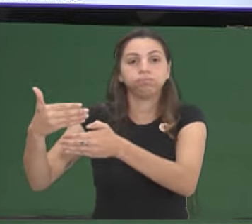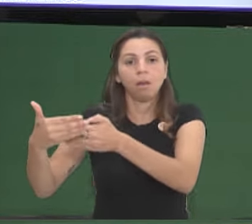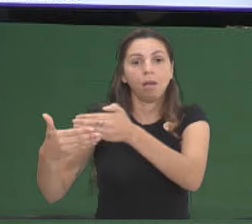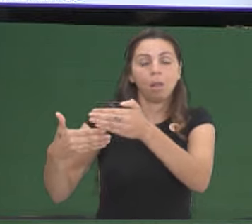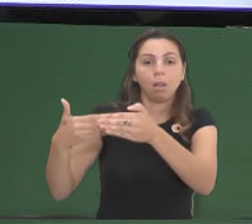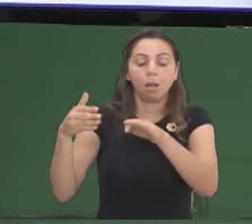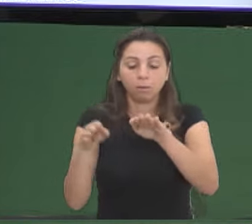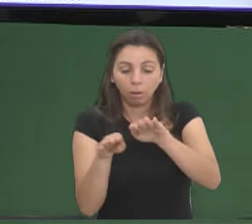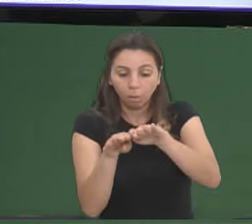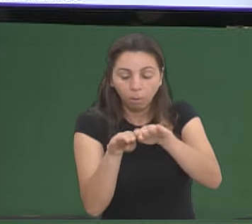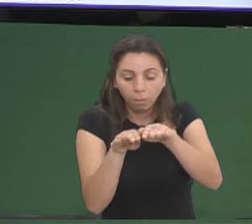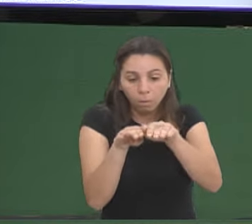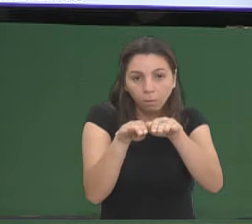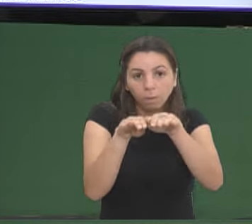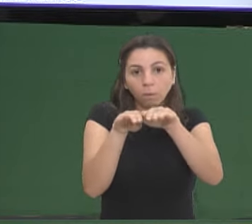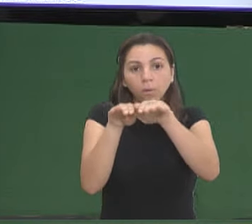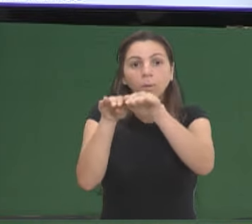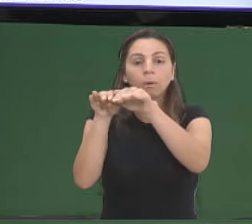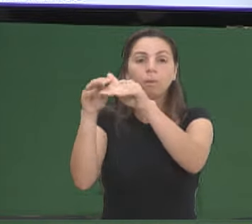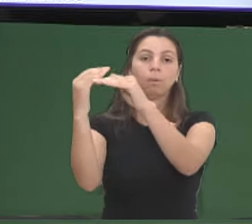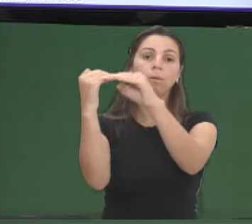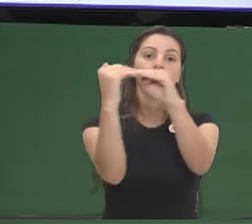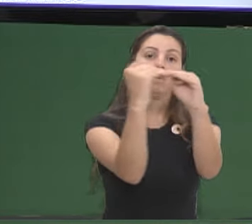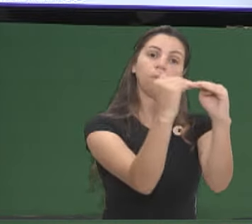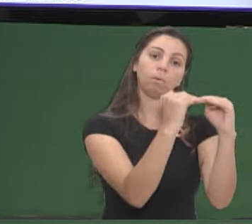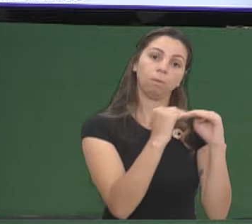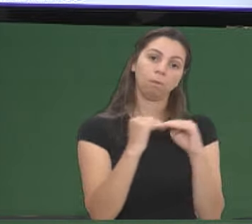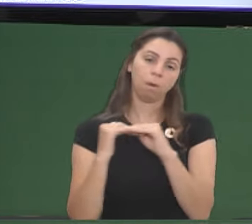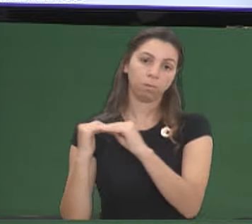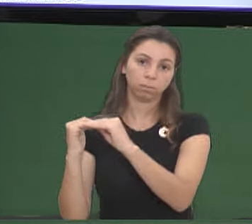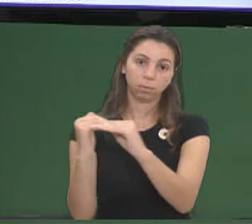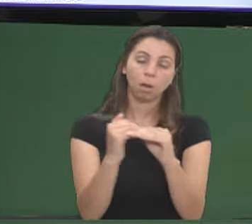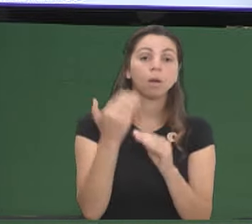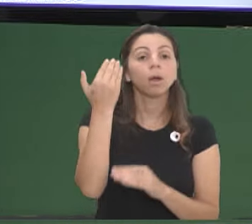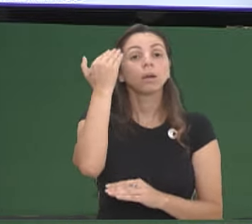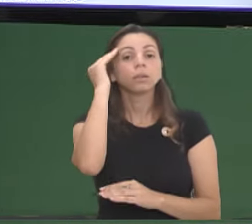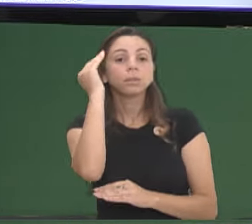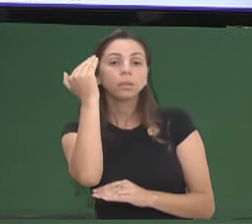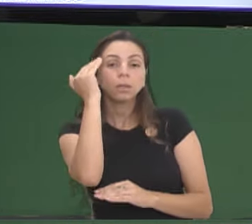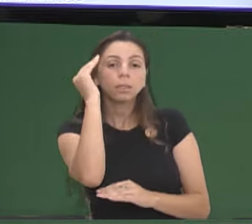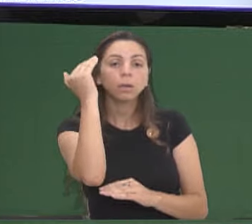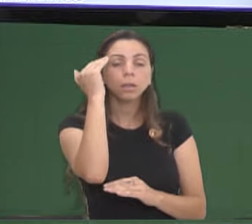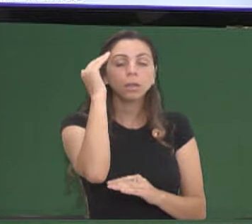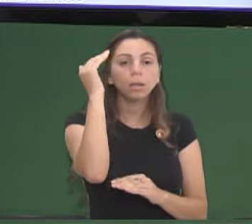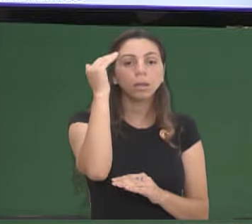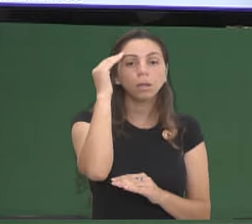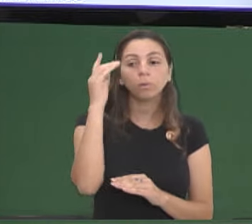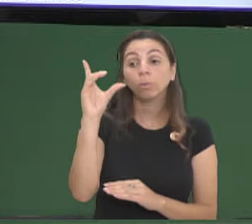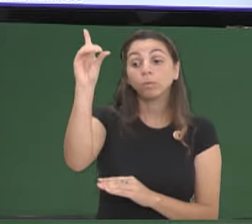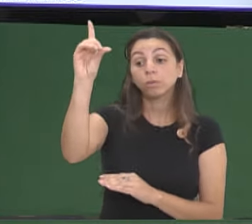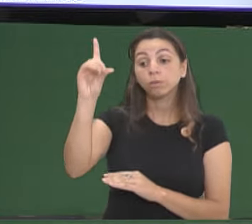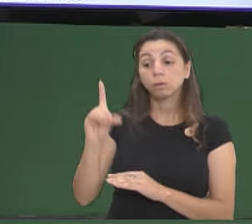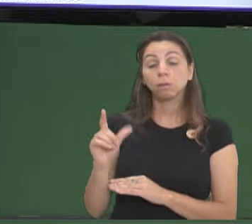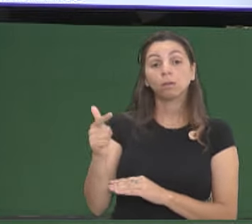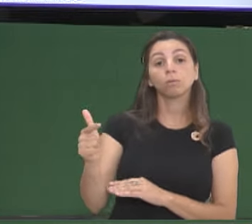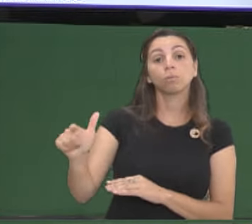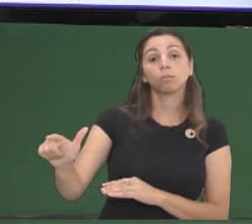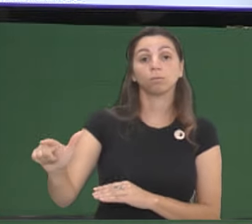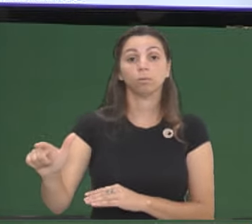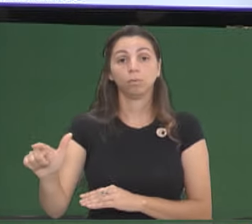relações interpessoais, né, do meu corpo com o corpo do outro, entendendo as limitações do outro, né? Se ele é